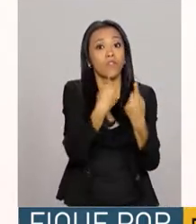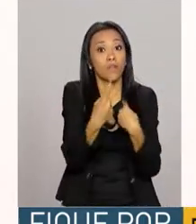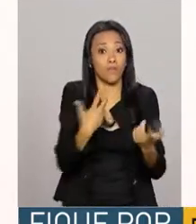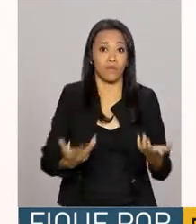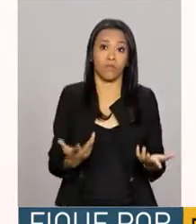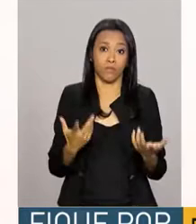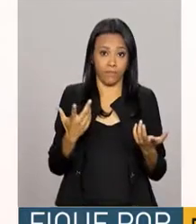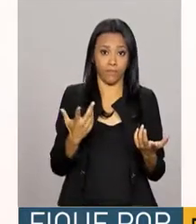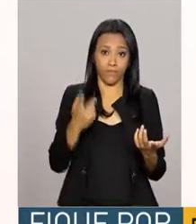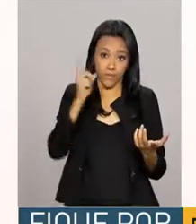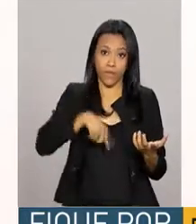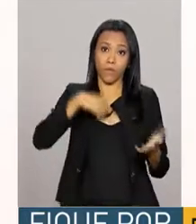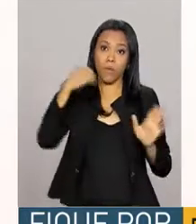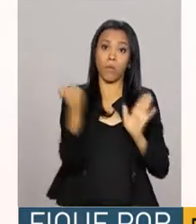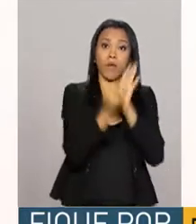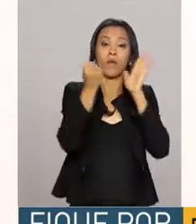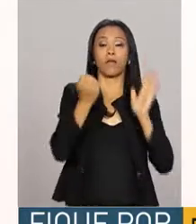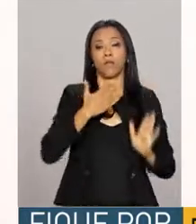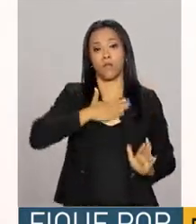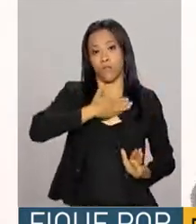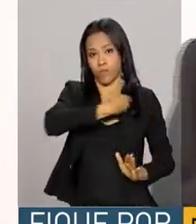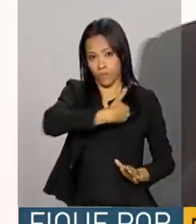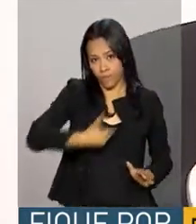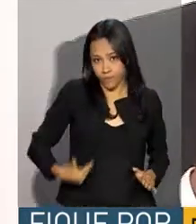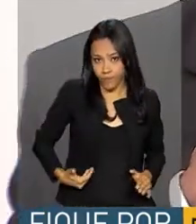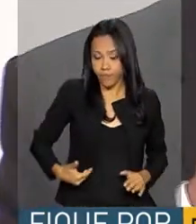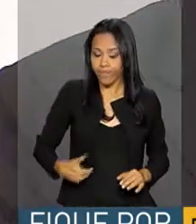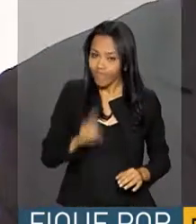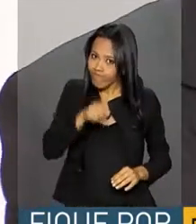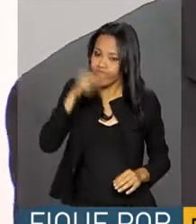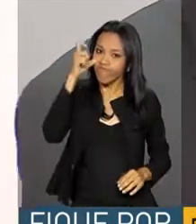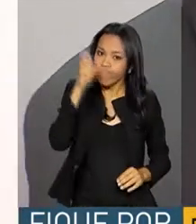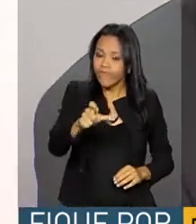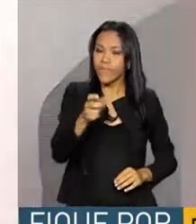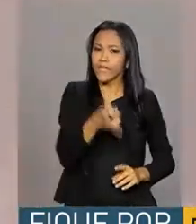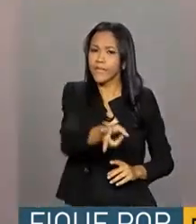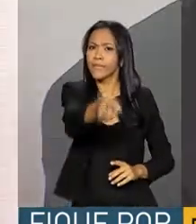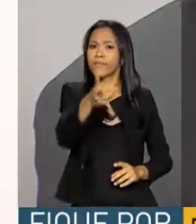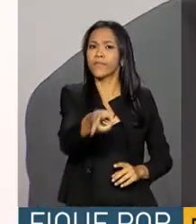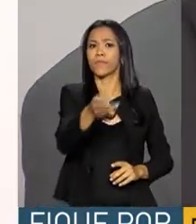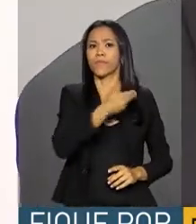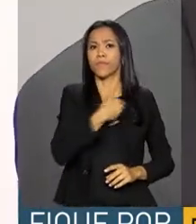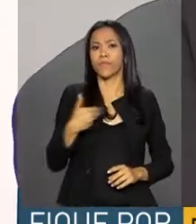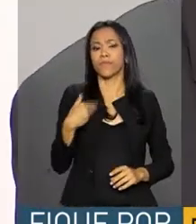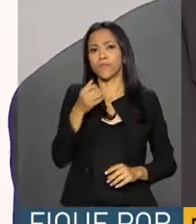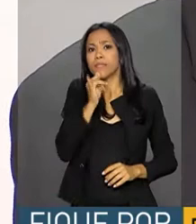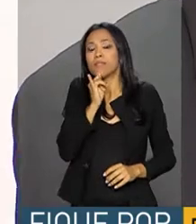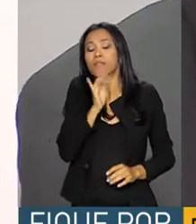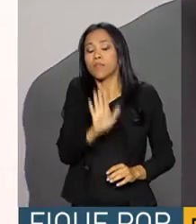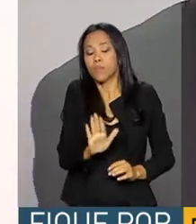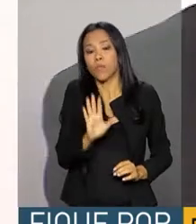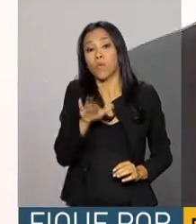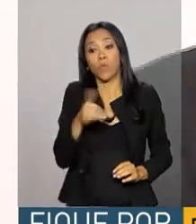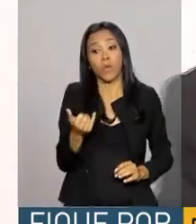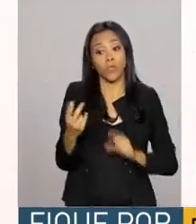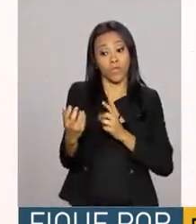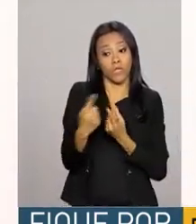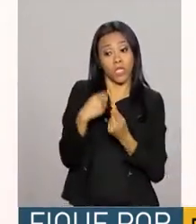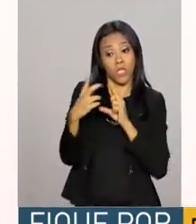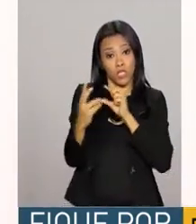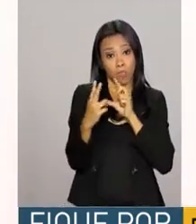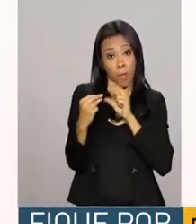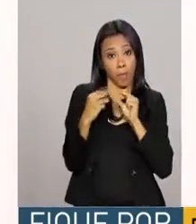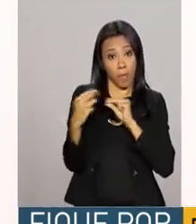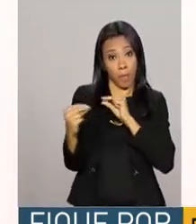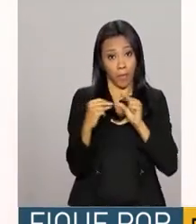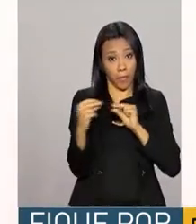diálogo então a marca do nosso governo e é interessante como o governo sempre tem que dar algum exemplo quando você dialoga muito do governo como nós